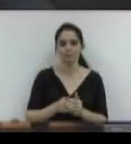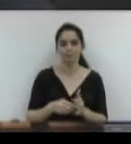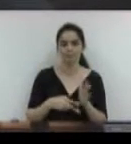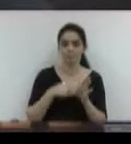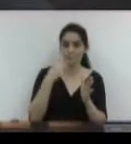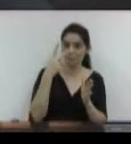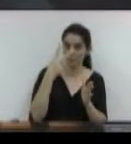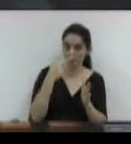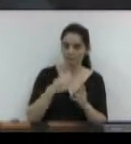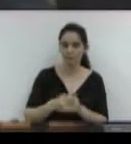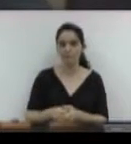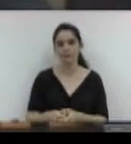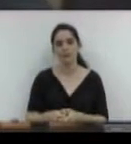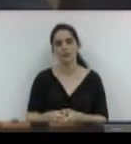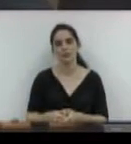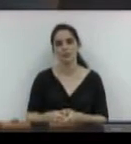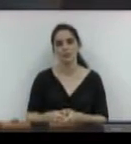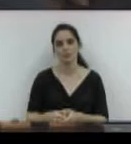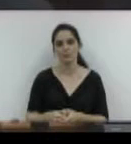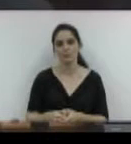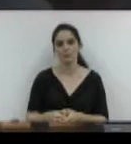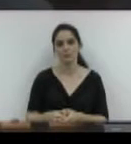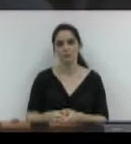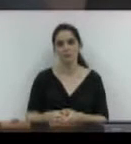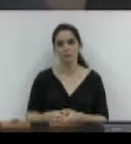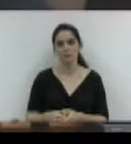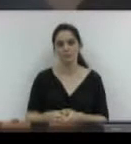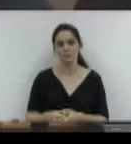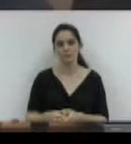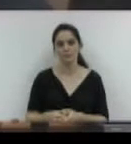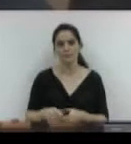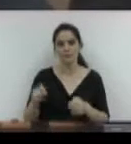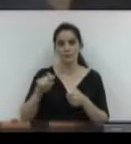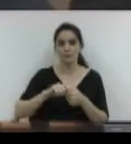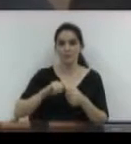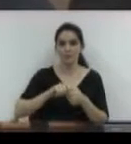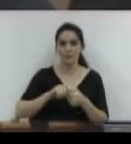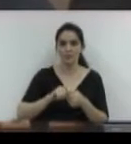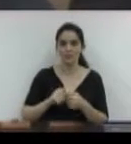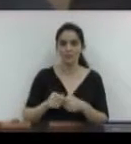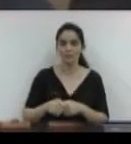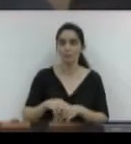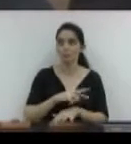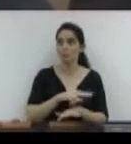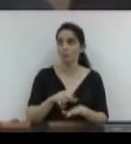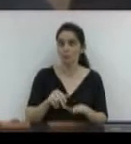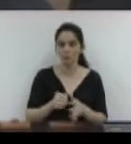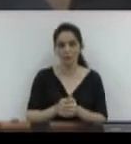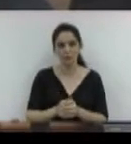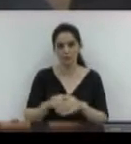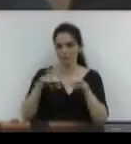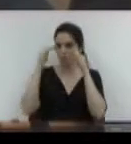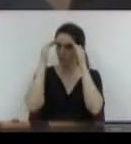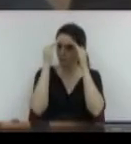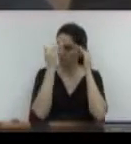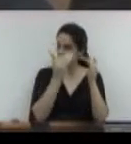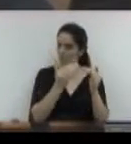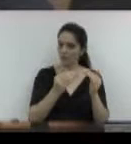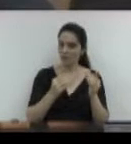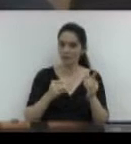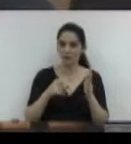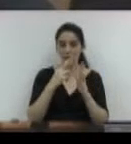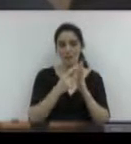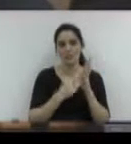Segundo, praticar atos que infringam as regras de boa conduta nas dependências da Câmara.